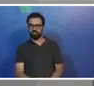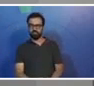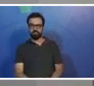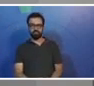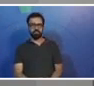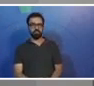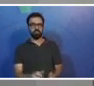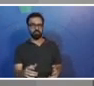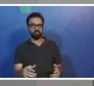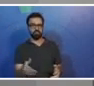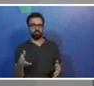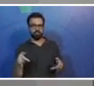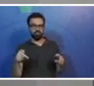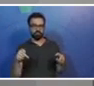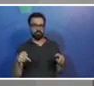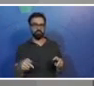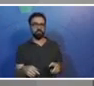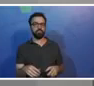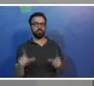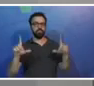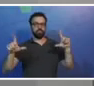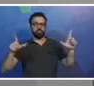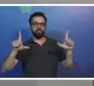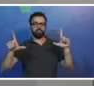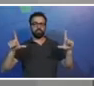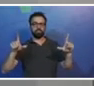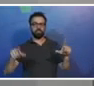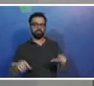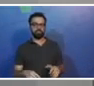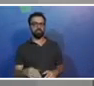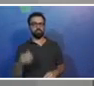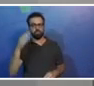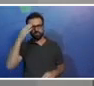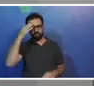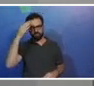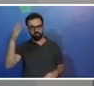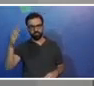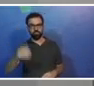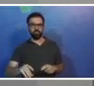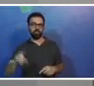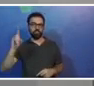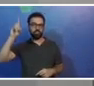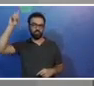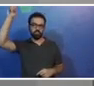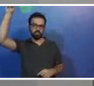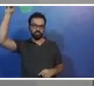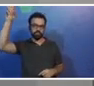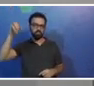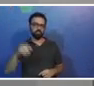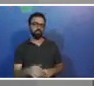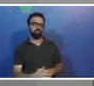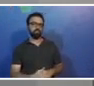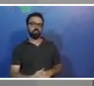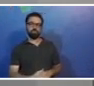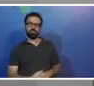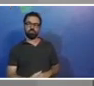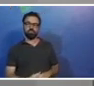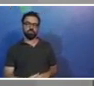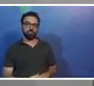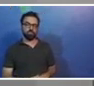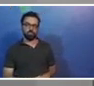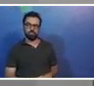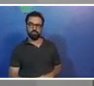esse espaço que nós temos aqui na Vale TV. Agradecer primeiramente a Deus, essa última gravação